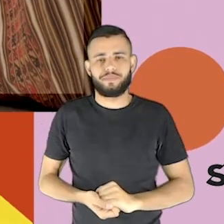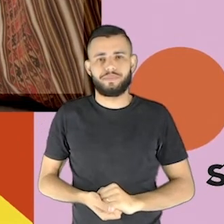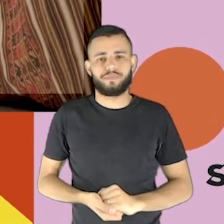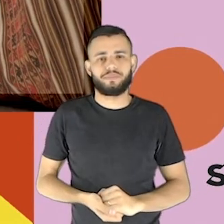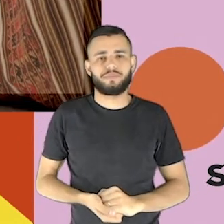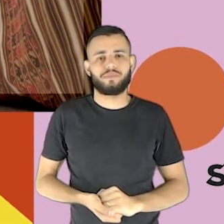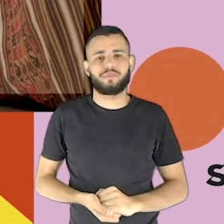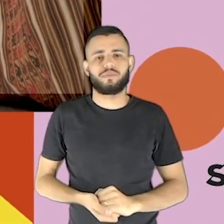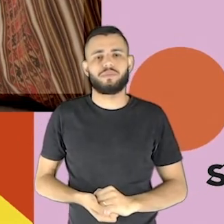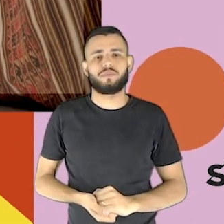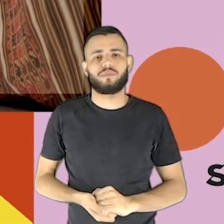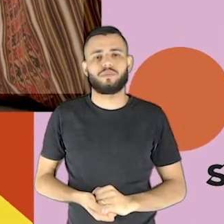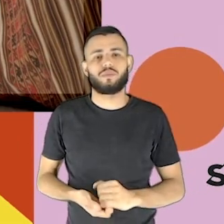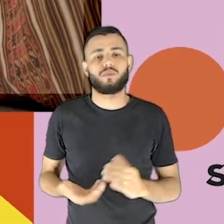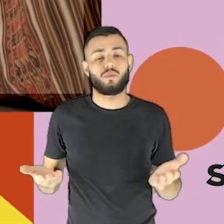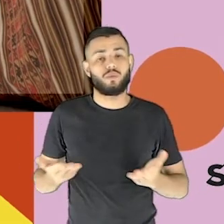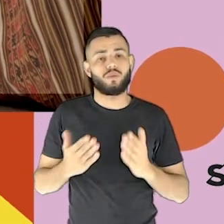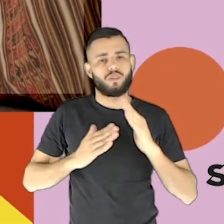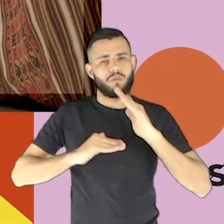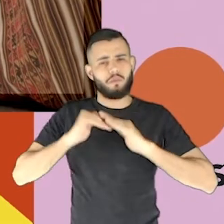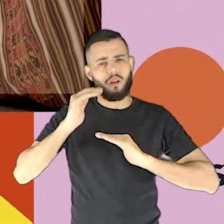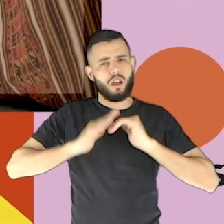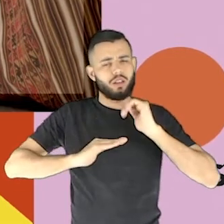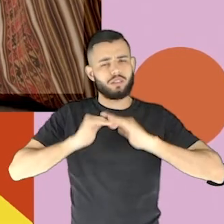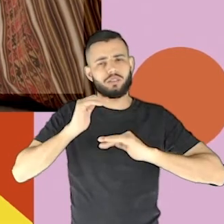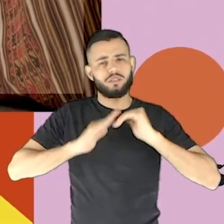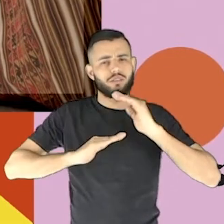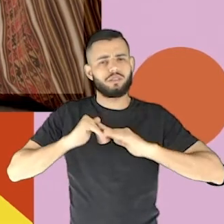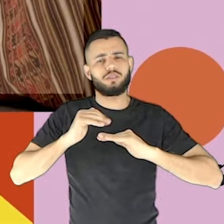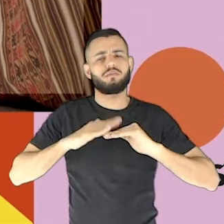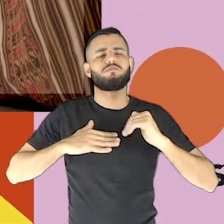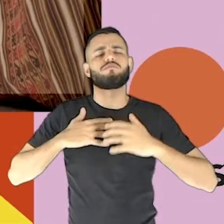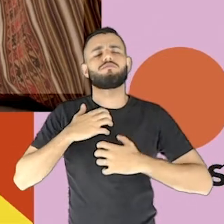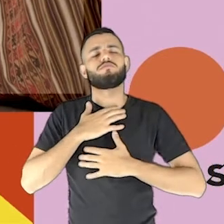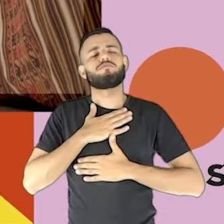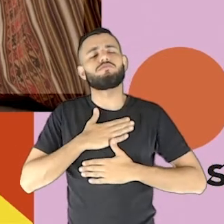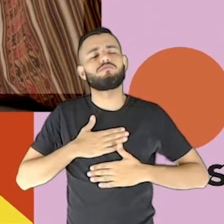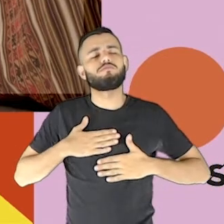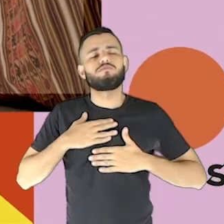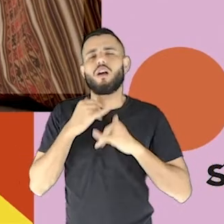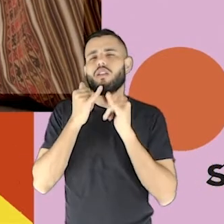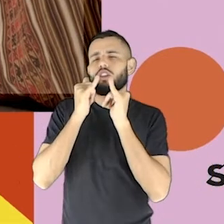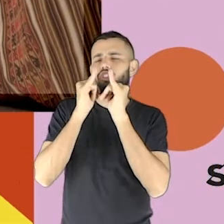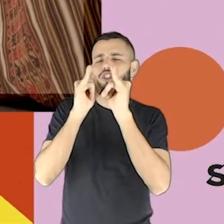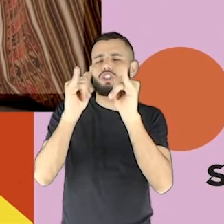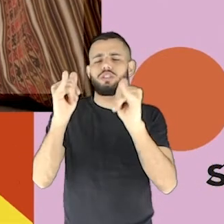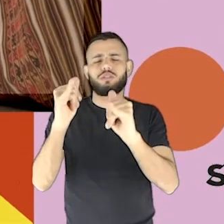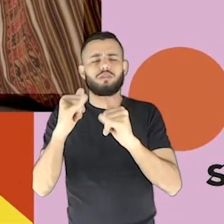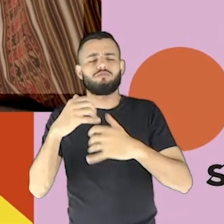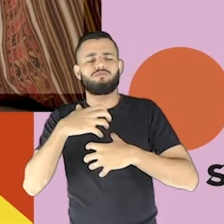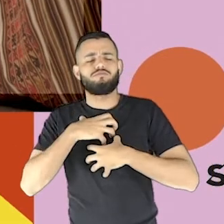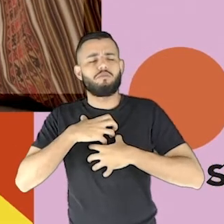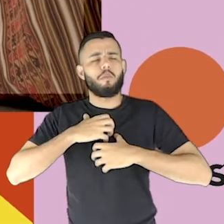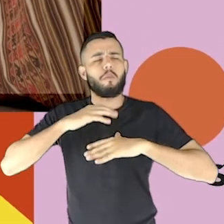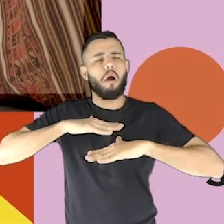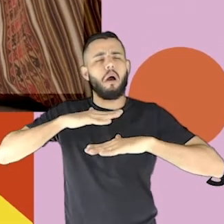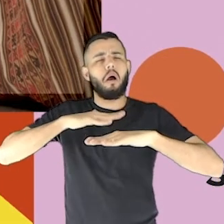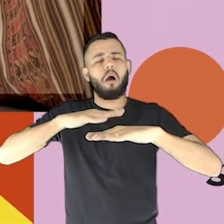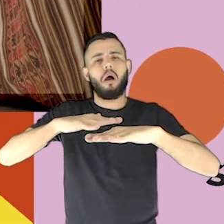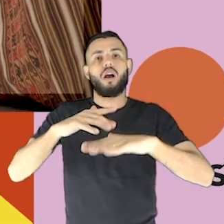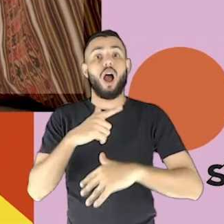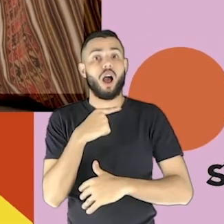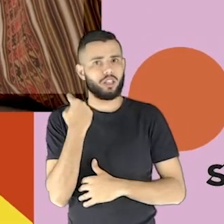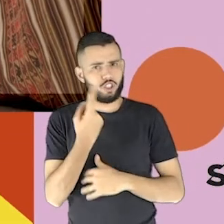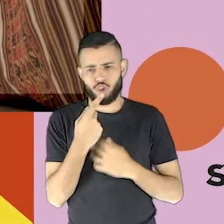A prática de yoga é como um reencontro. Com energias, sensações, vibrações que a gente nem percebe na